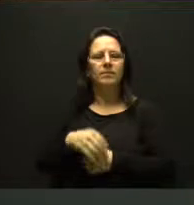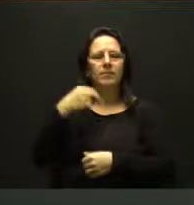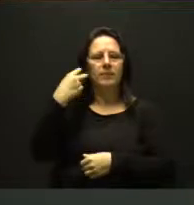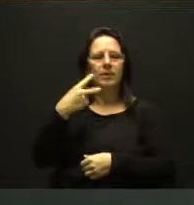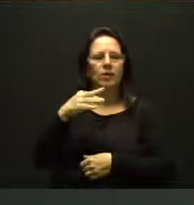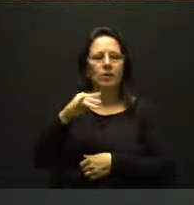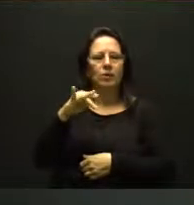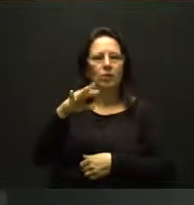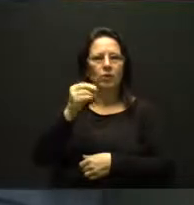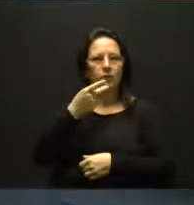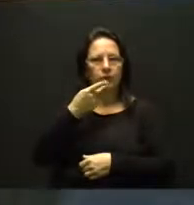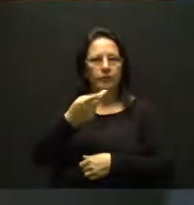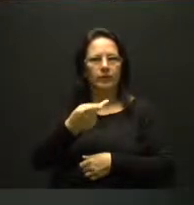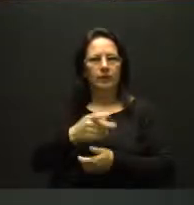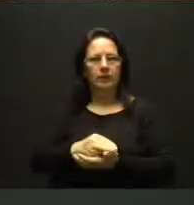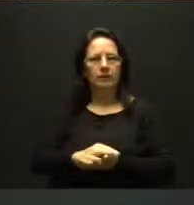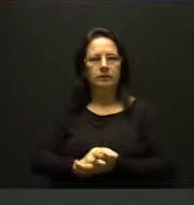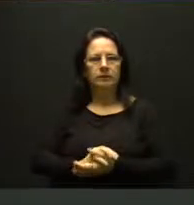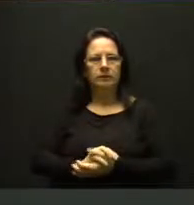toninho vieira